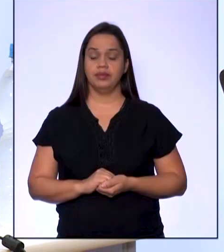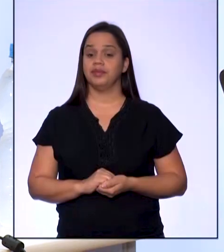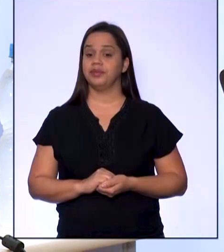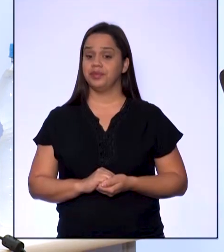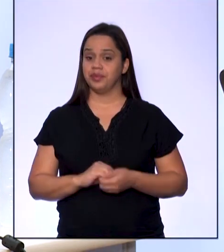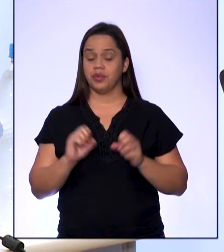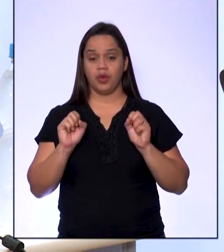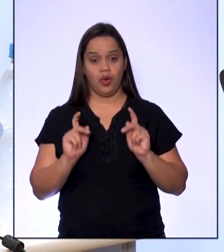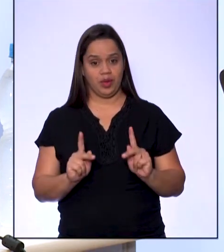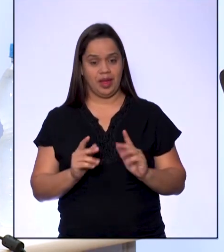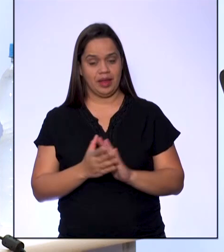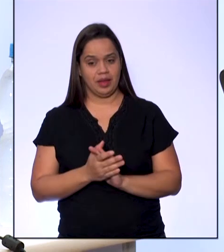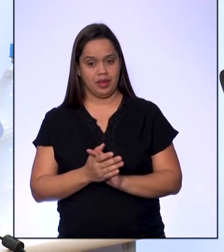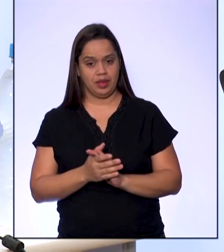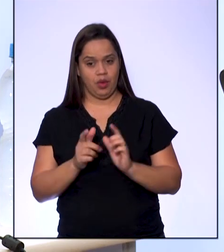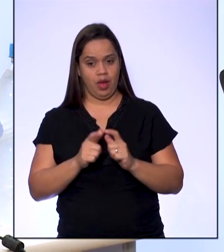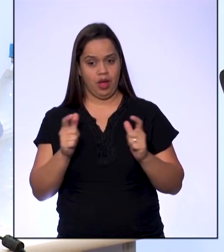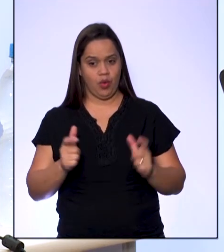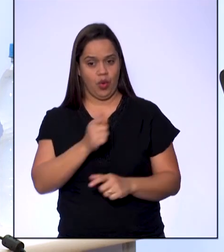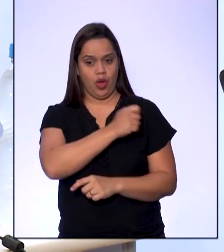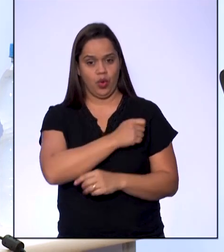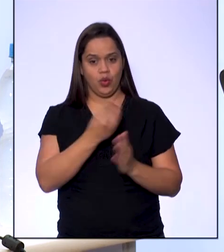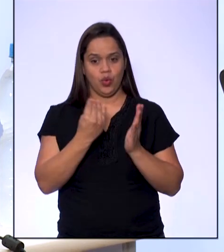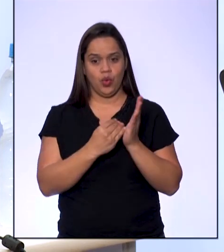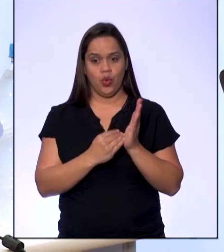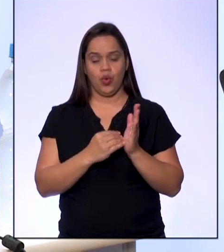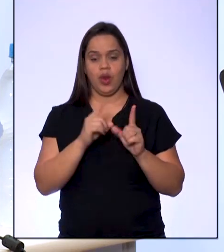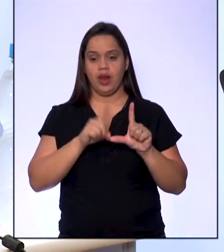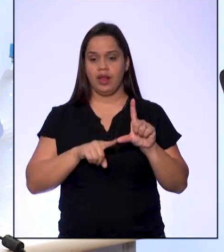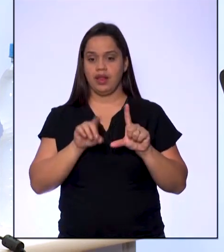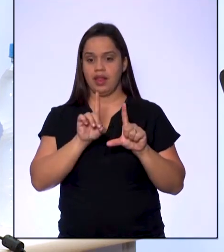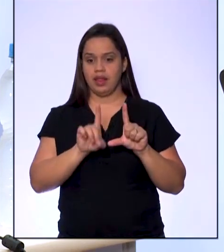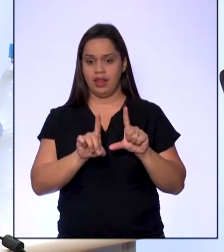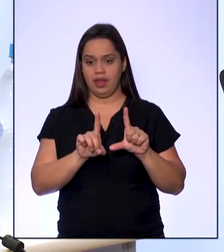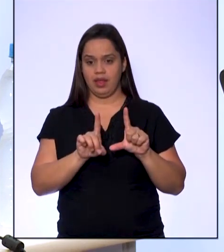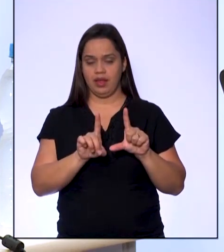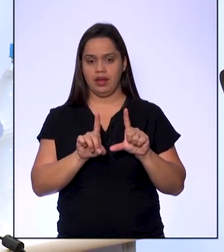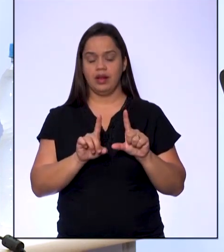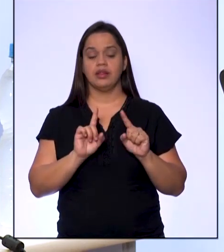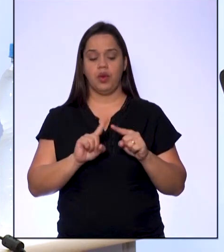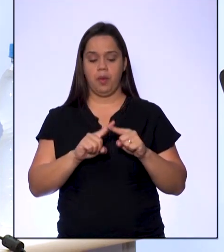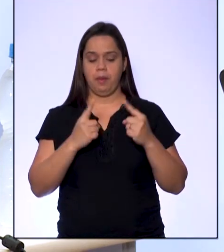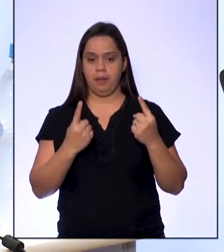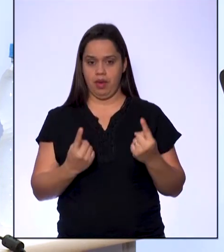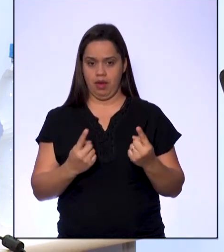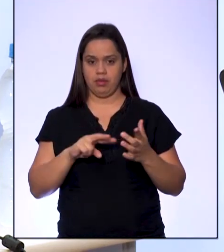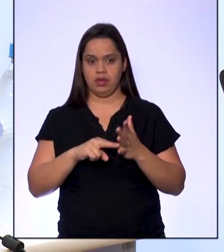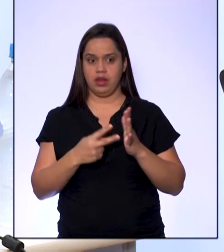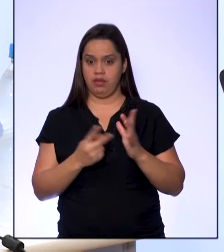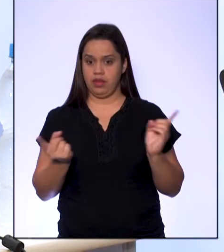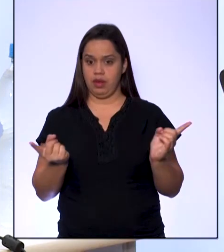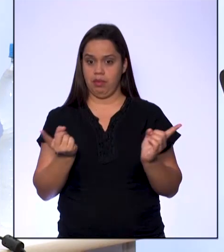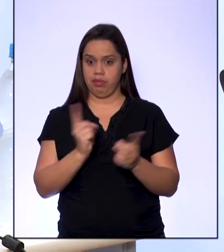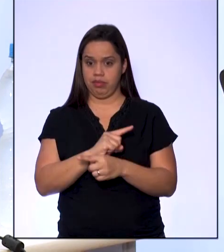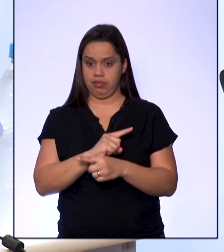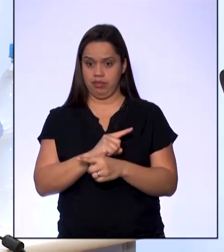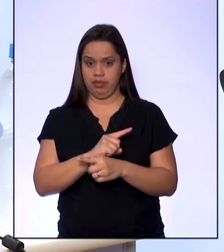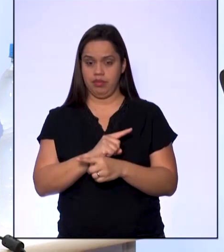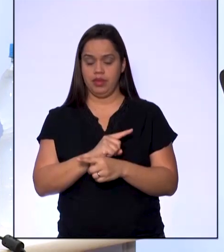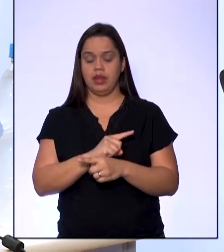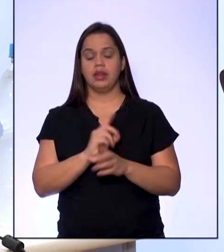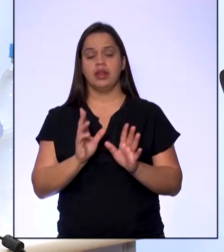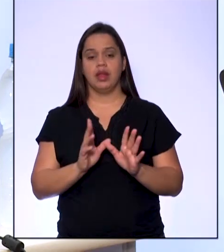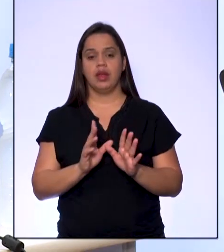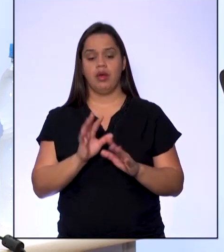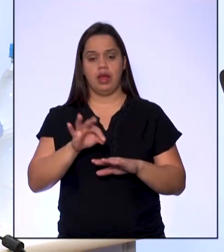Ok, a maioria colocou a letra D, parabéns. O mas indica oposição, as abelhas